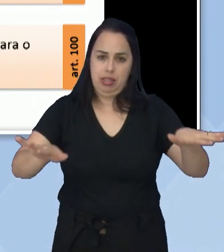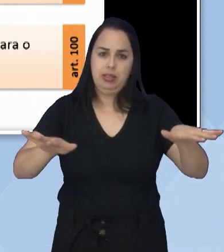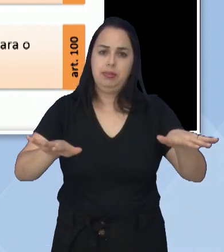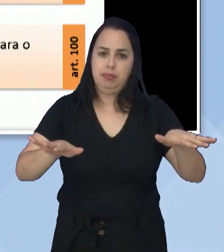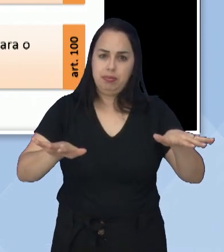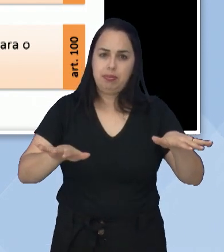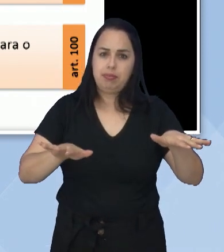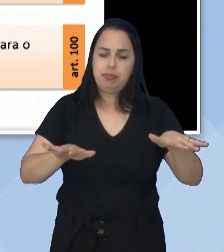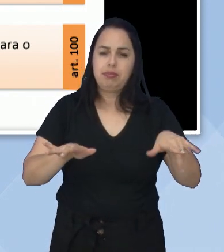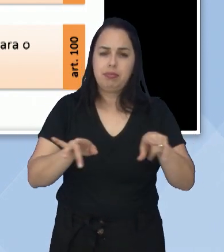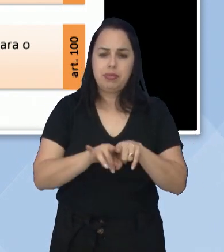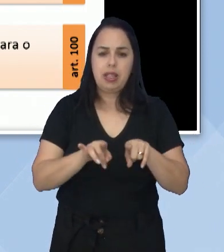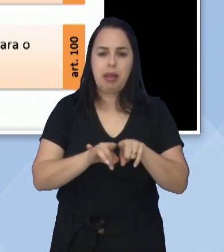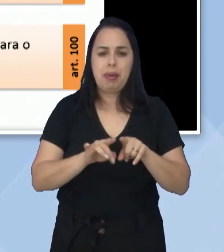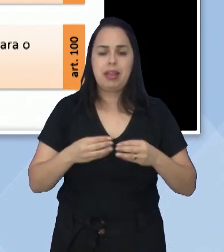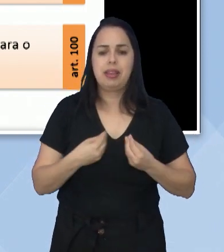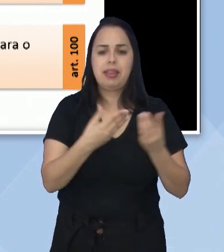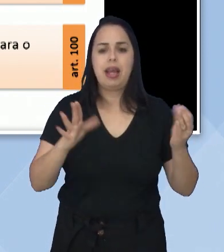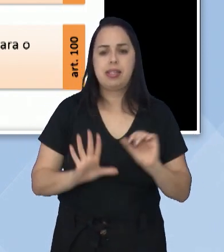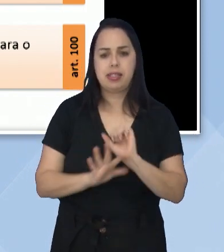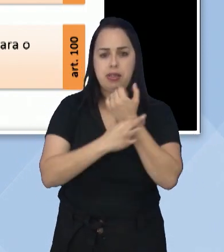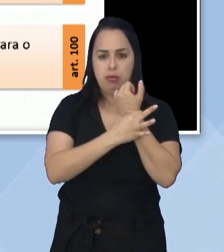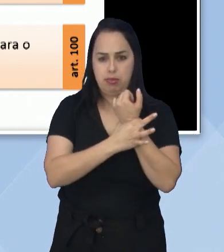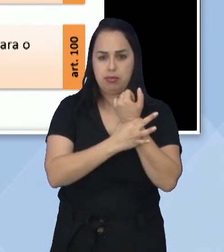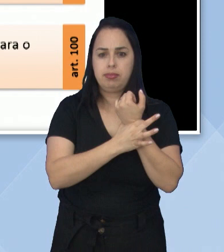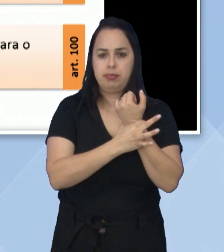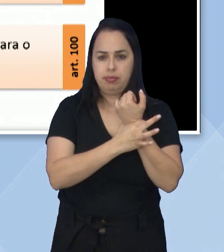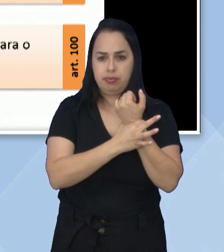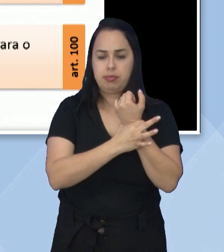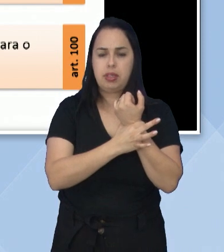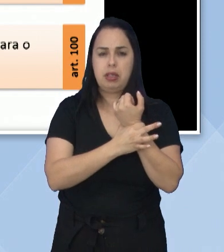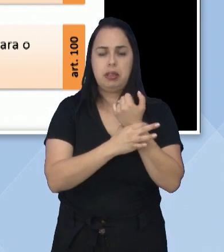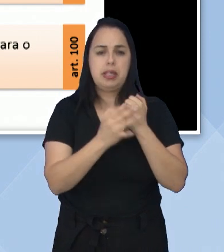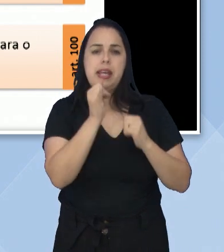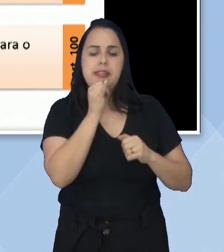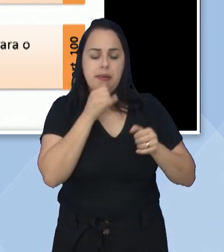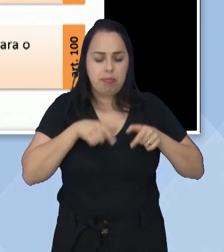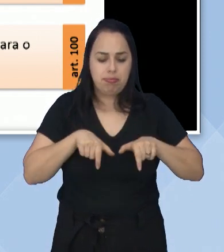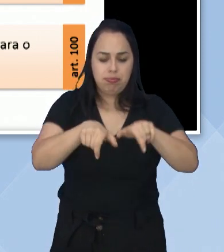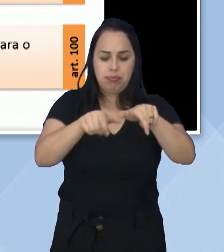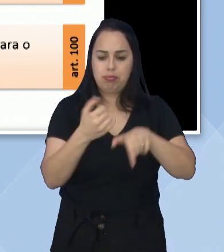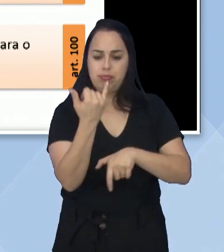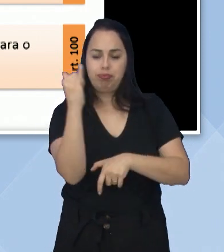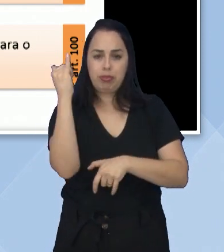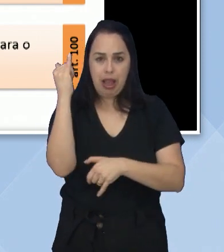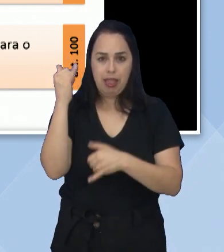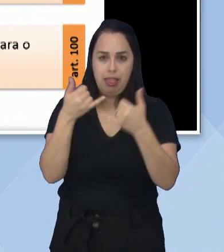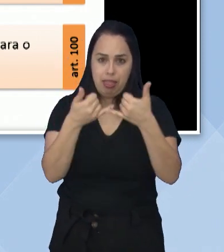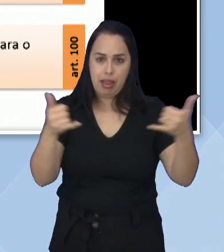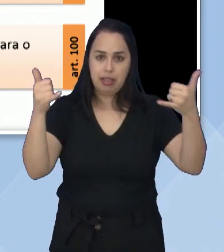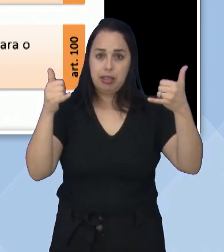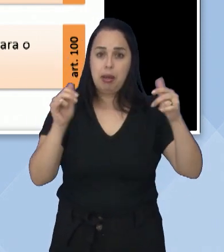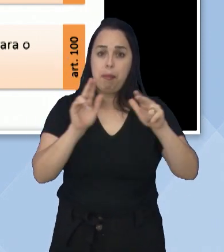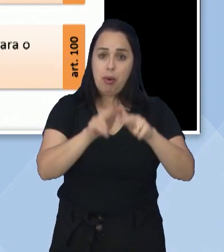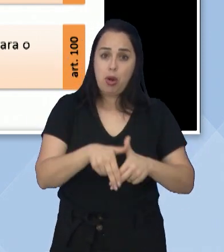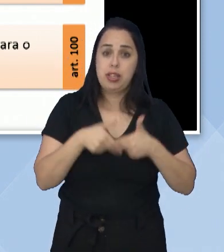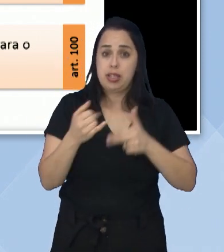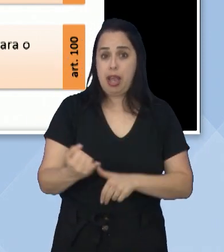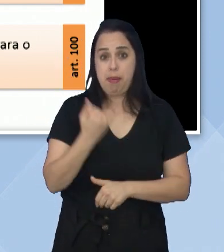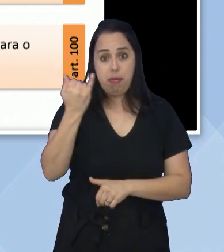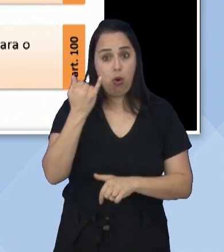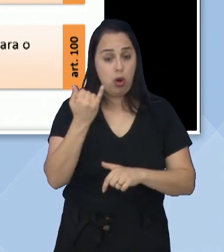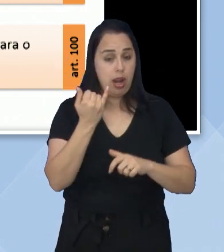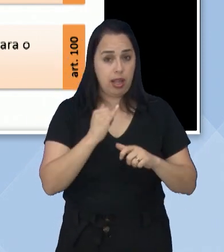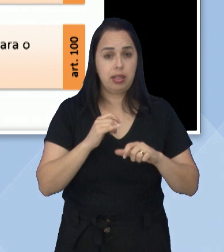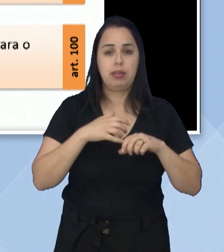que você tem inclusive de segurança em relação a uma linha de alta tensão é um gasoduto Olha o duto nesse sentido então é importante trazer também para a